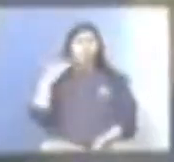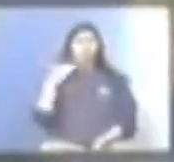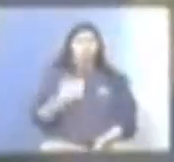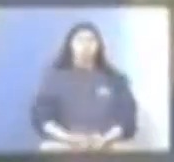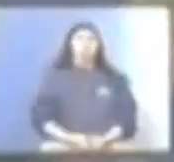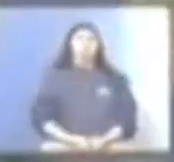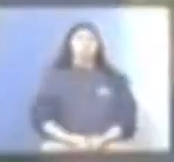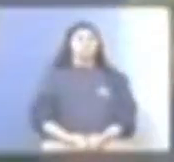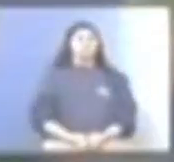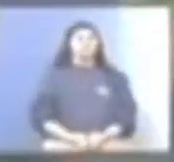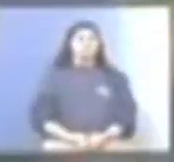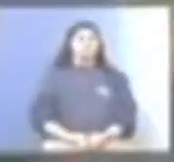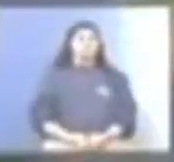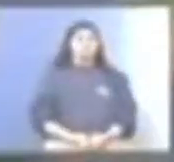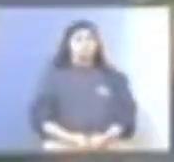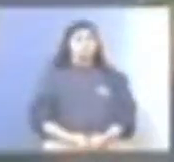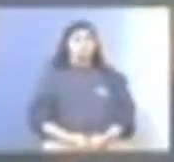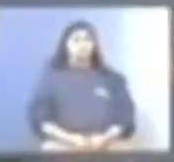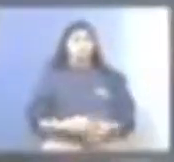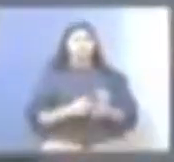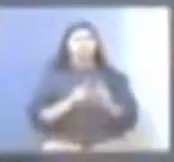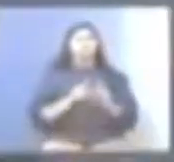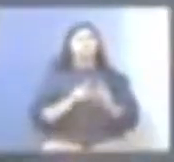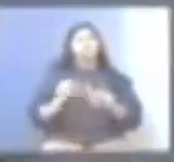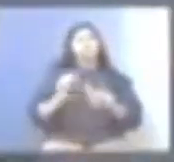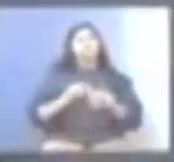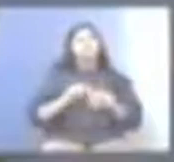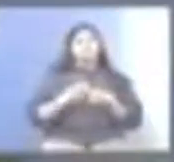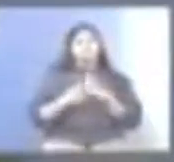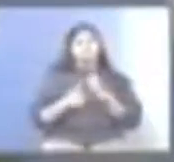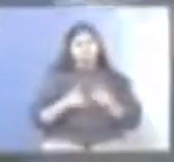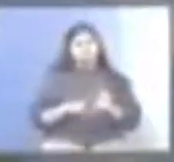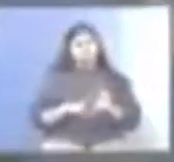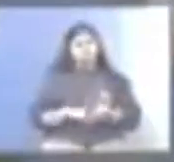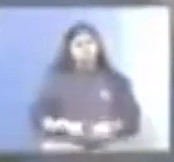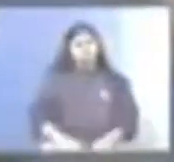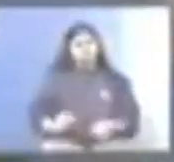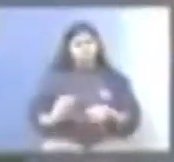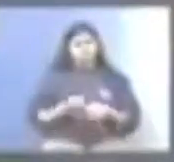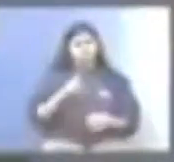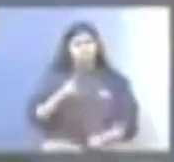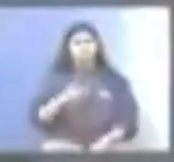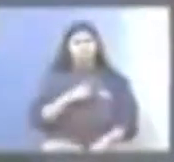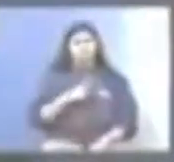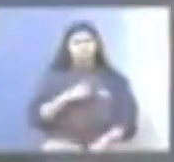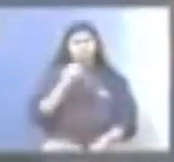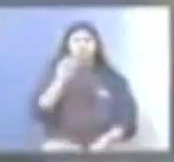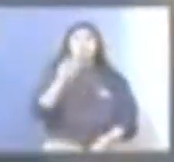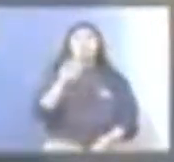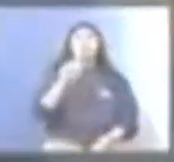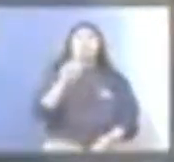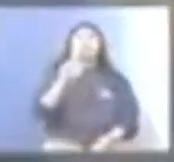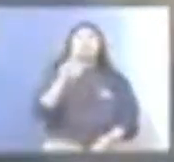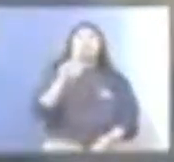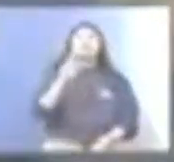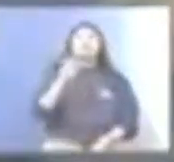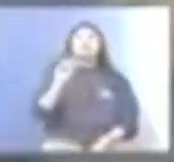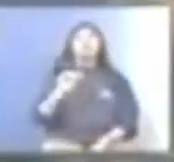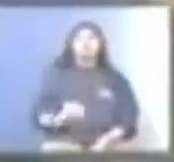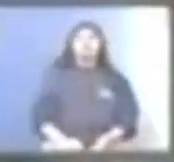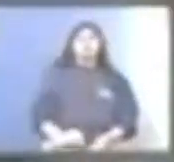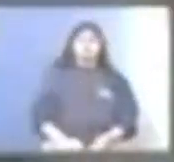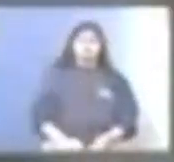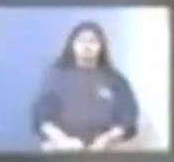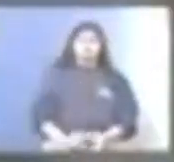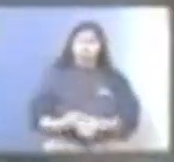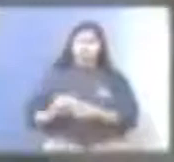né? O encardido, ele faz o seguinte, ele faz você, pelo orgulho, pela prepotência, pela vaidade,